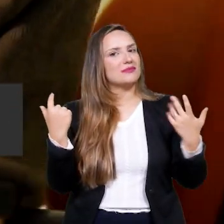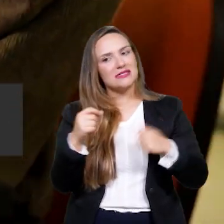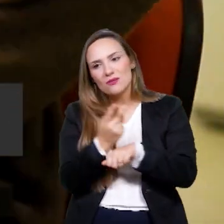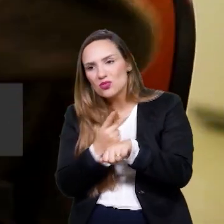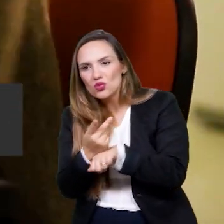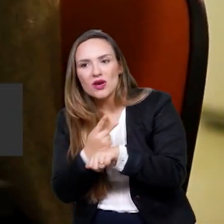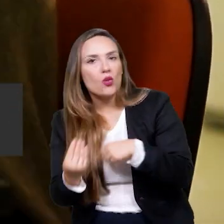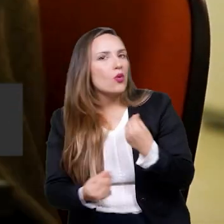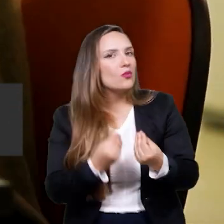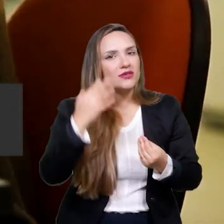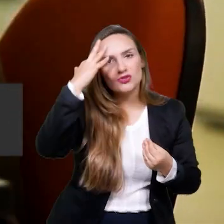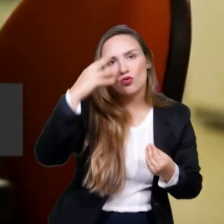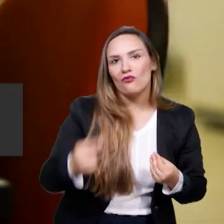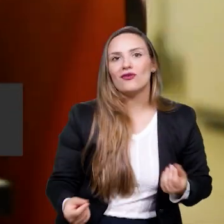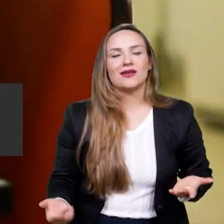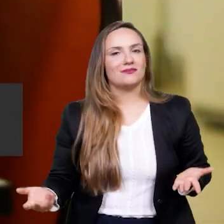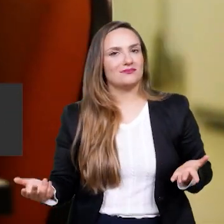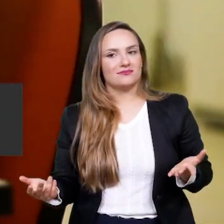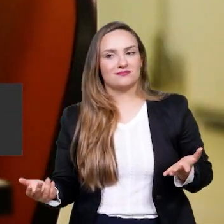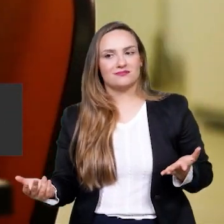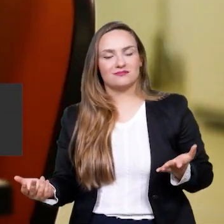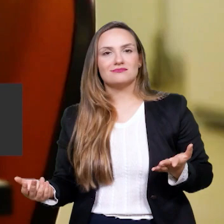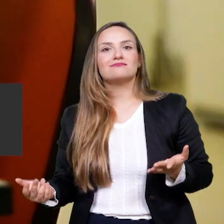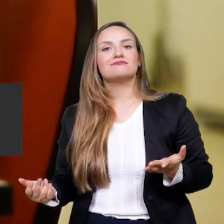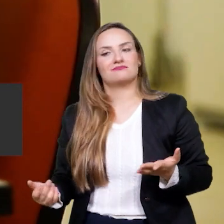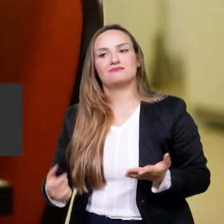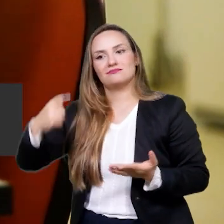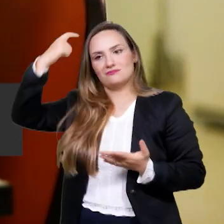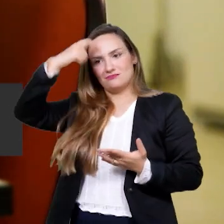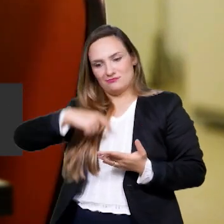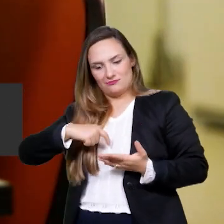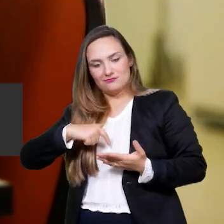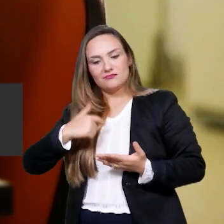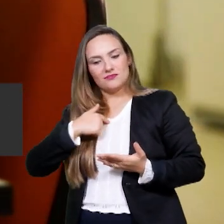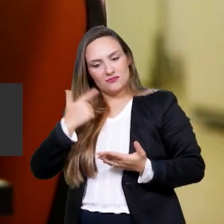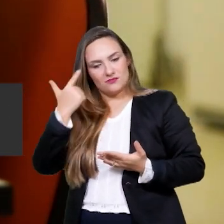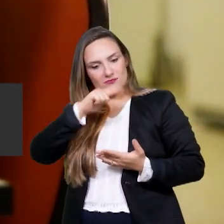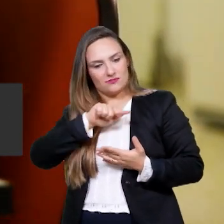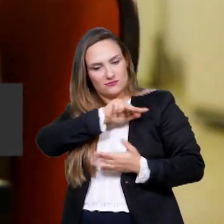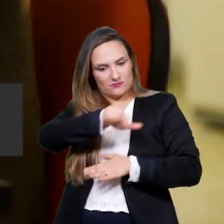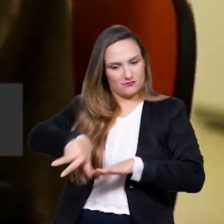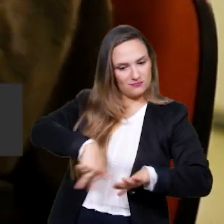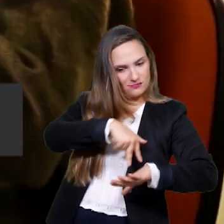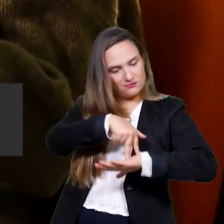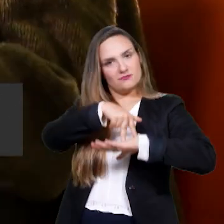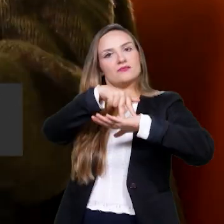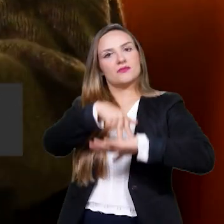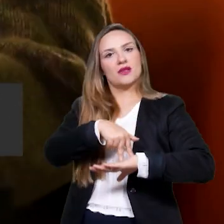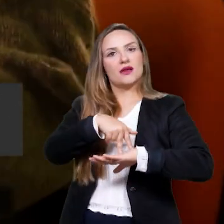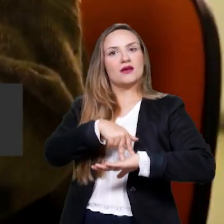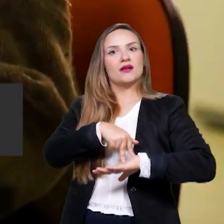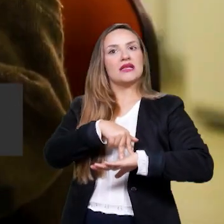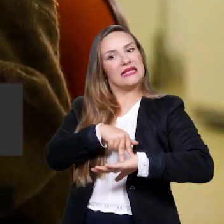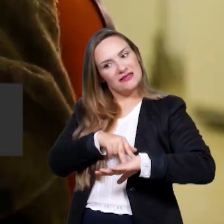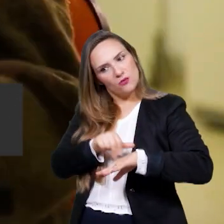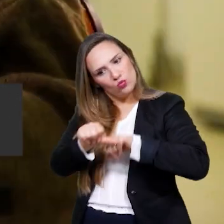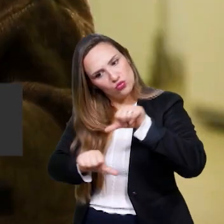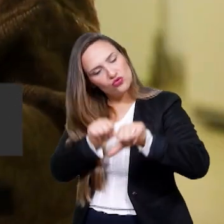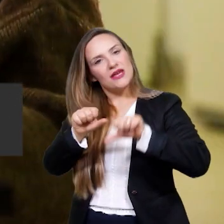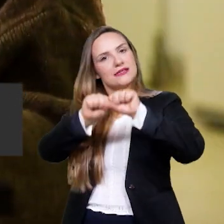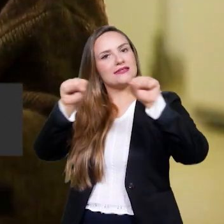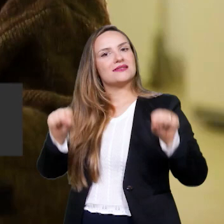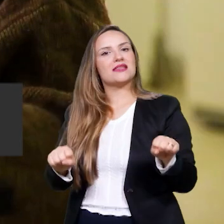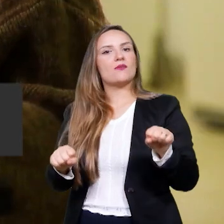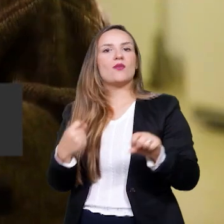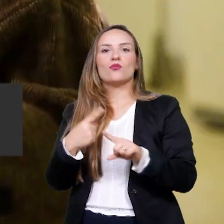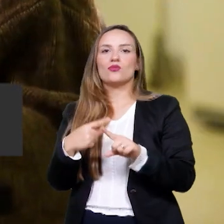ações, tem que buscar soluções para que nós possamos nos colocar dentro desse sistema que ainda é segregador, que ainda